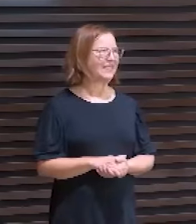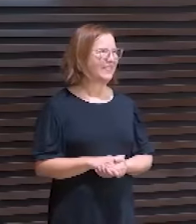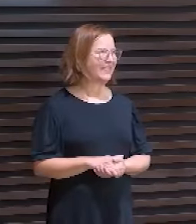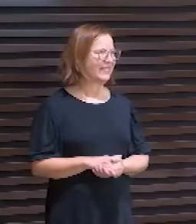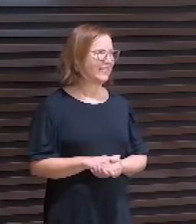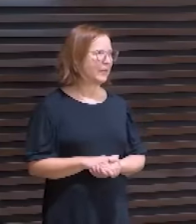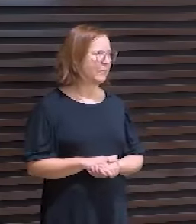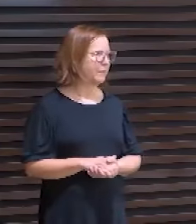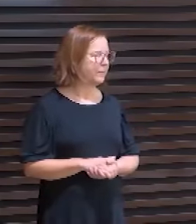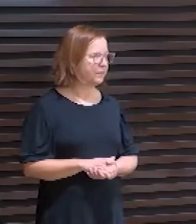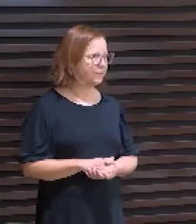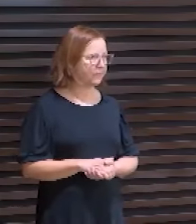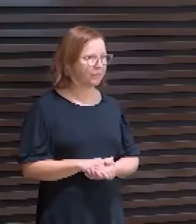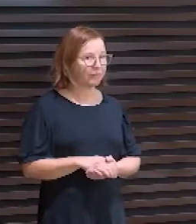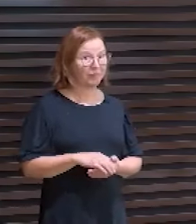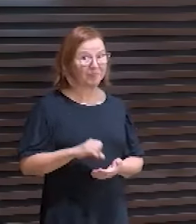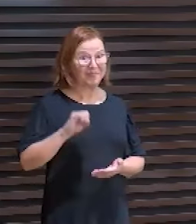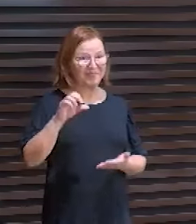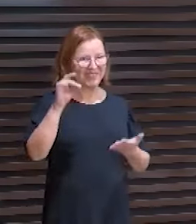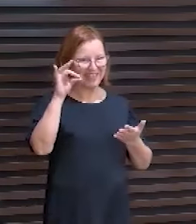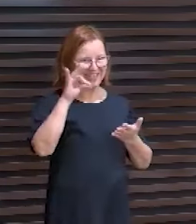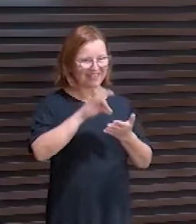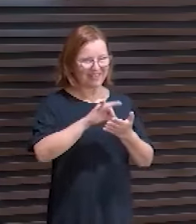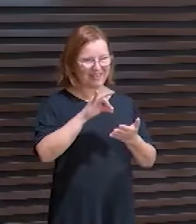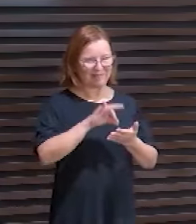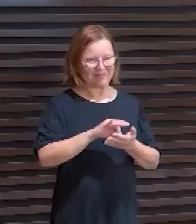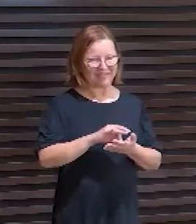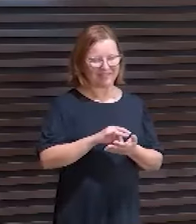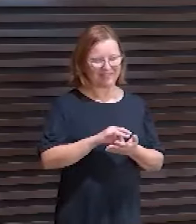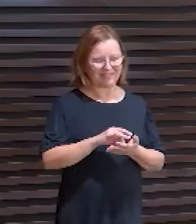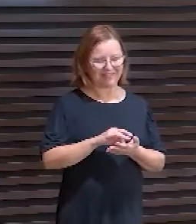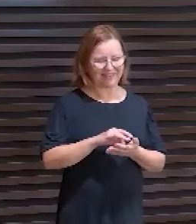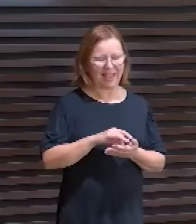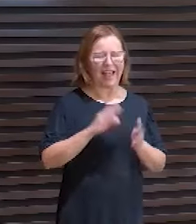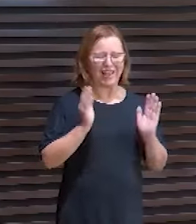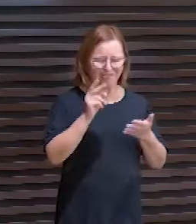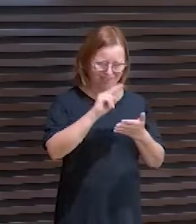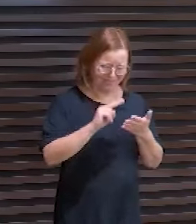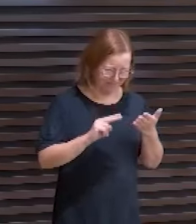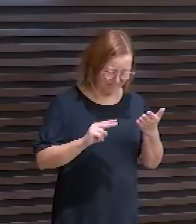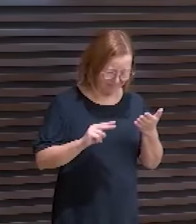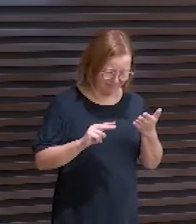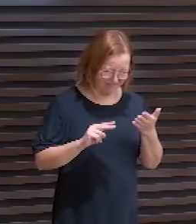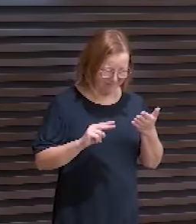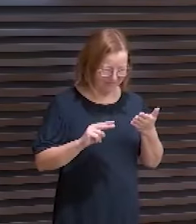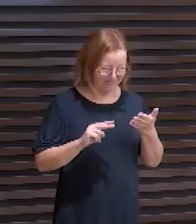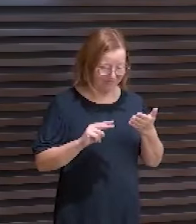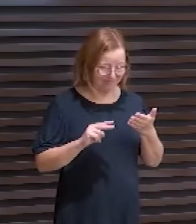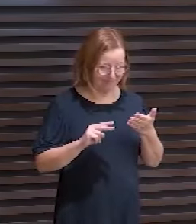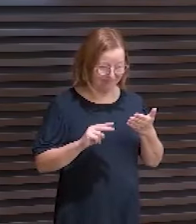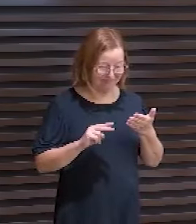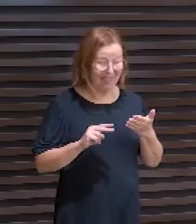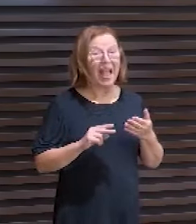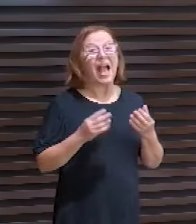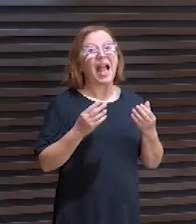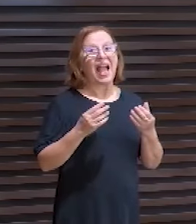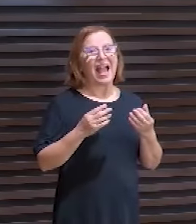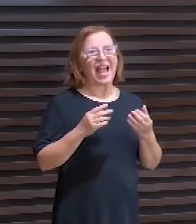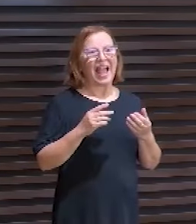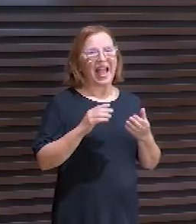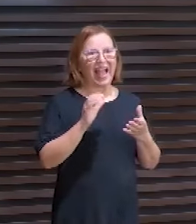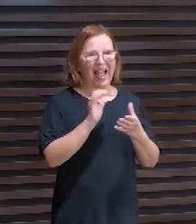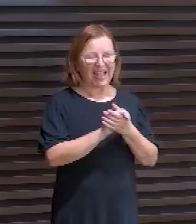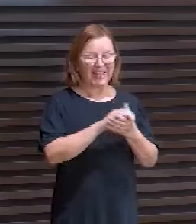eh se realmente esse aqui já foi né já muitos casais